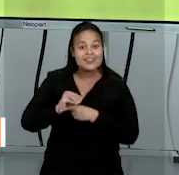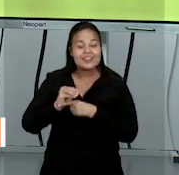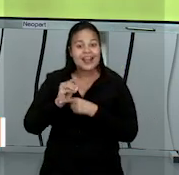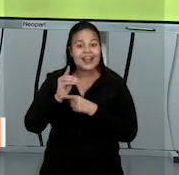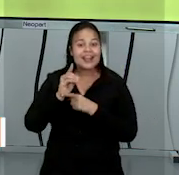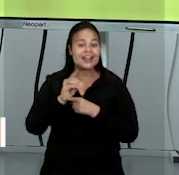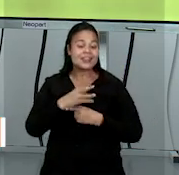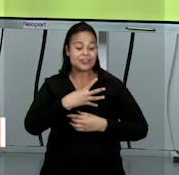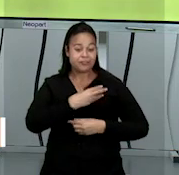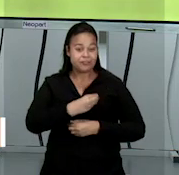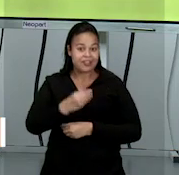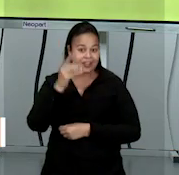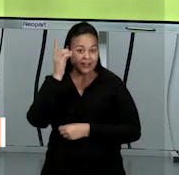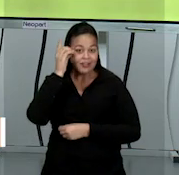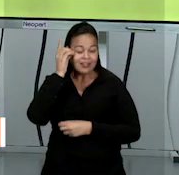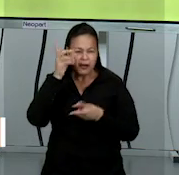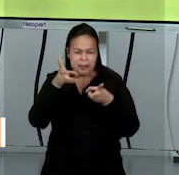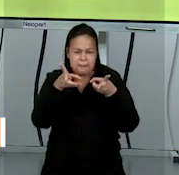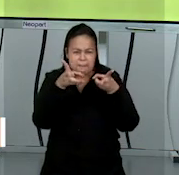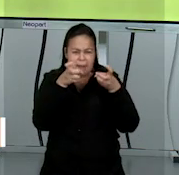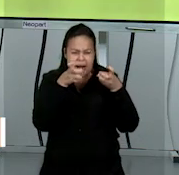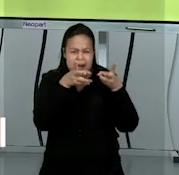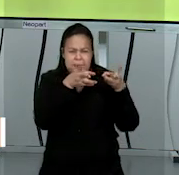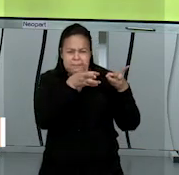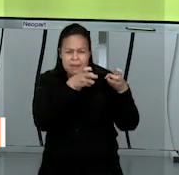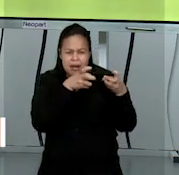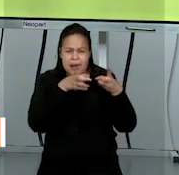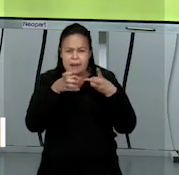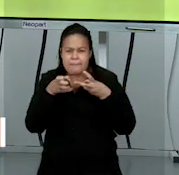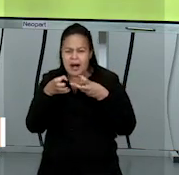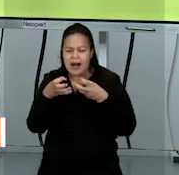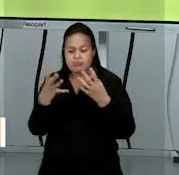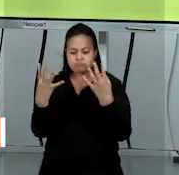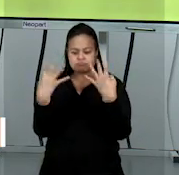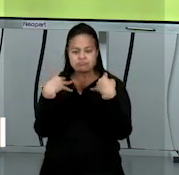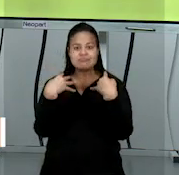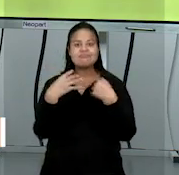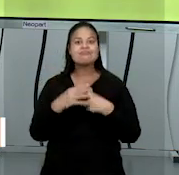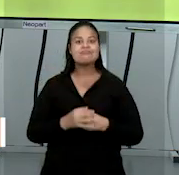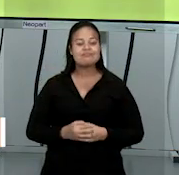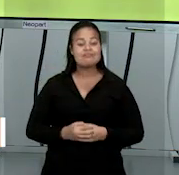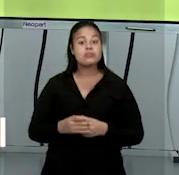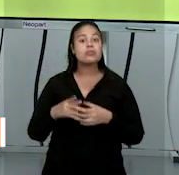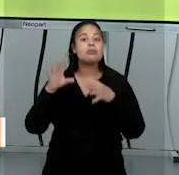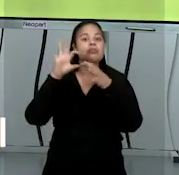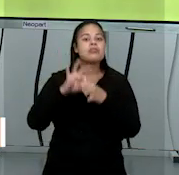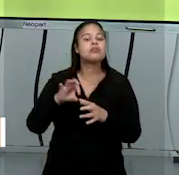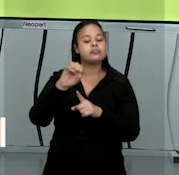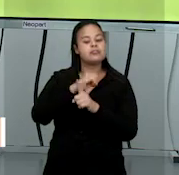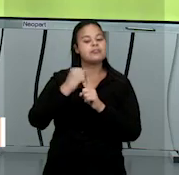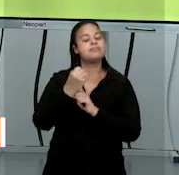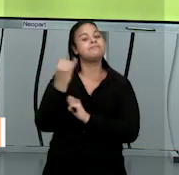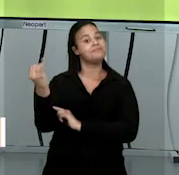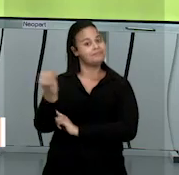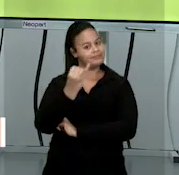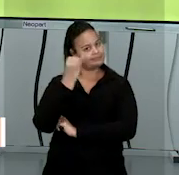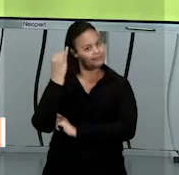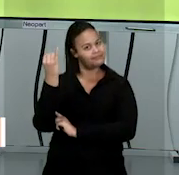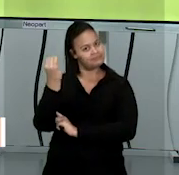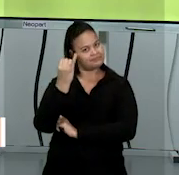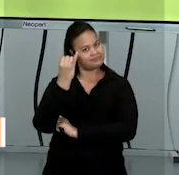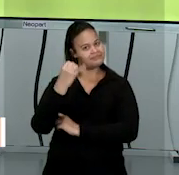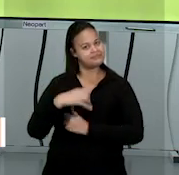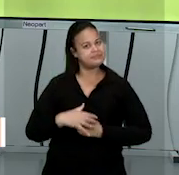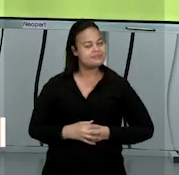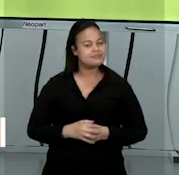síndrome de Down e ele vai mostrar ali as alegrias e as tristezas, as dificuldades e os prazeres de